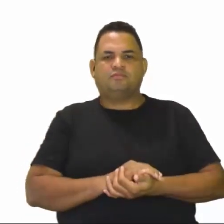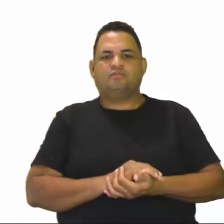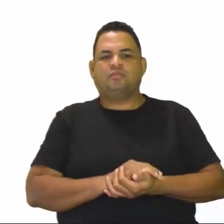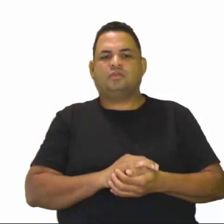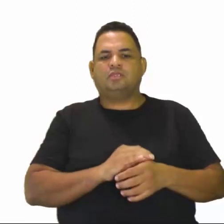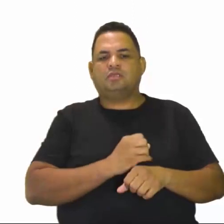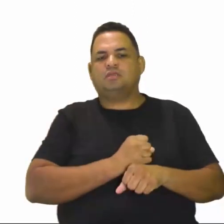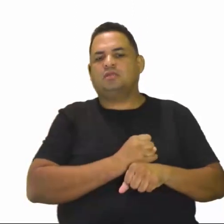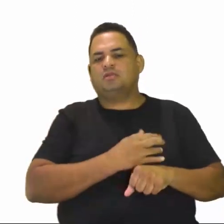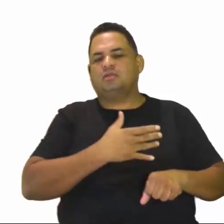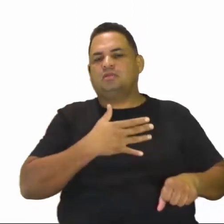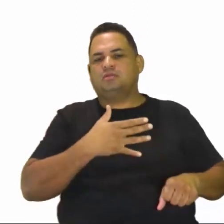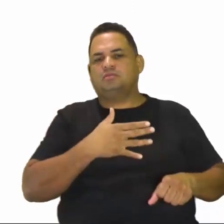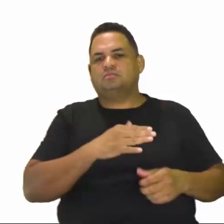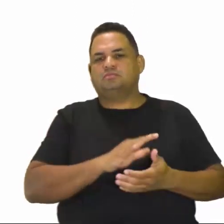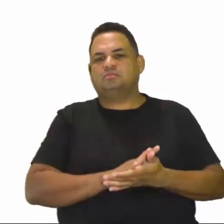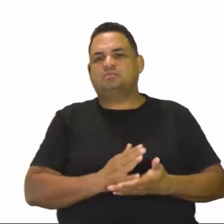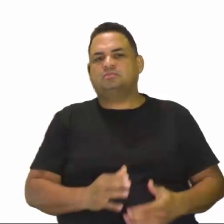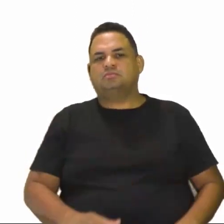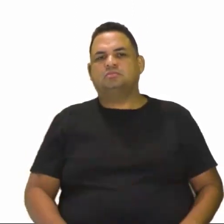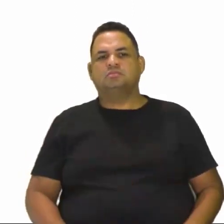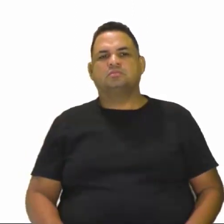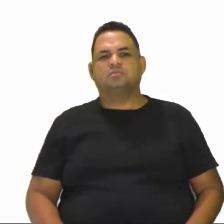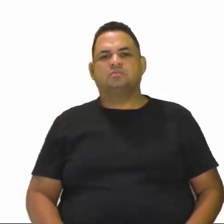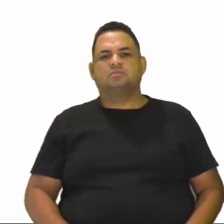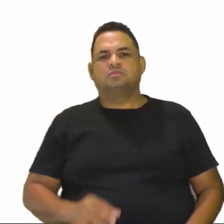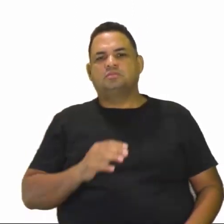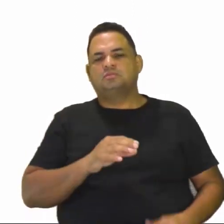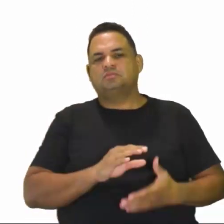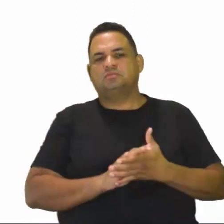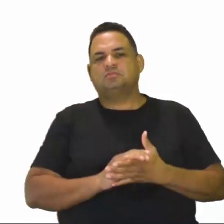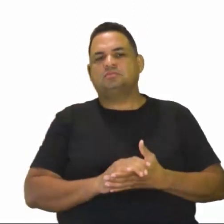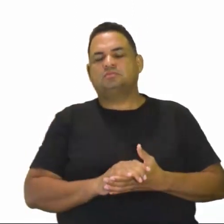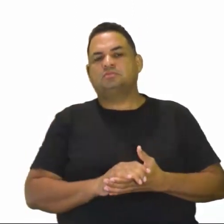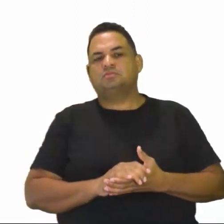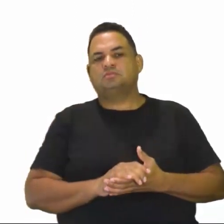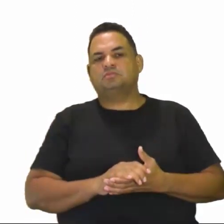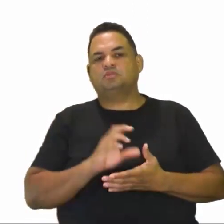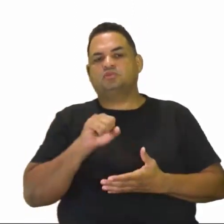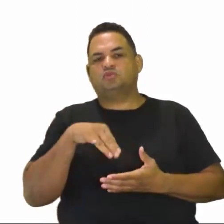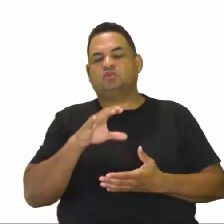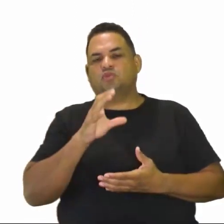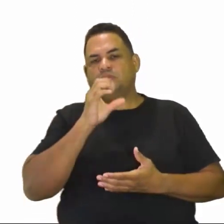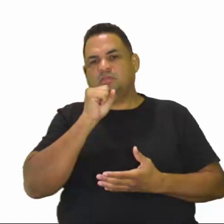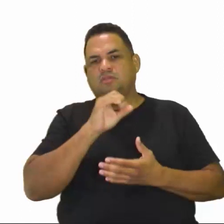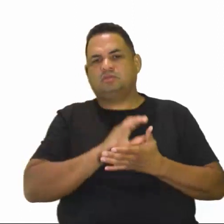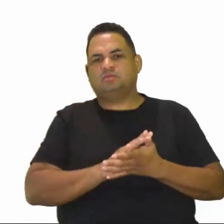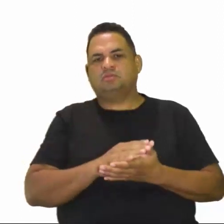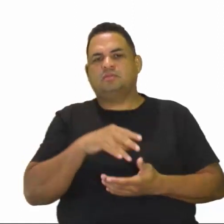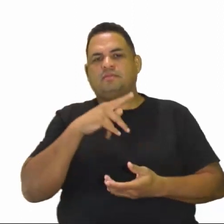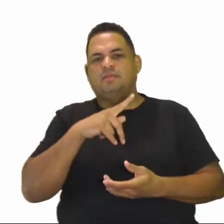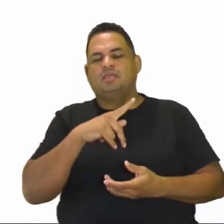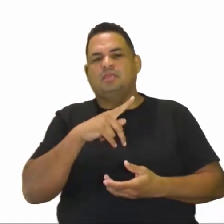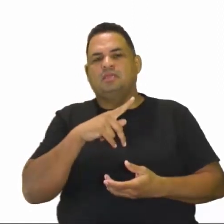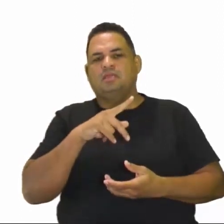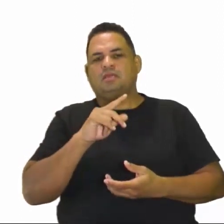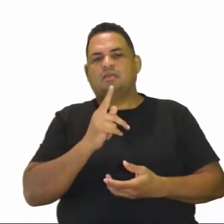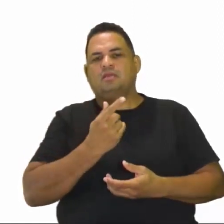substâncias ácidas. Do nosso suco aqui, ó, o pH deu 4, então é uma